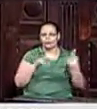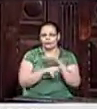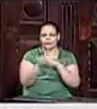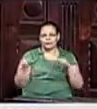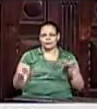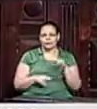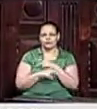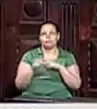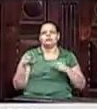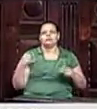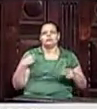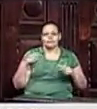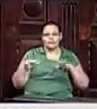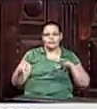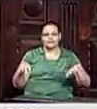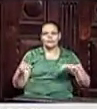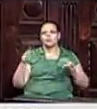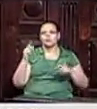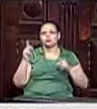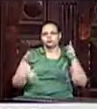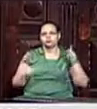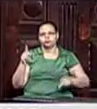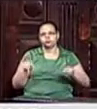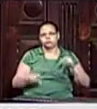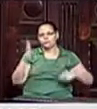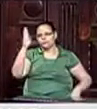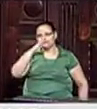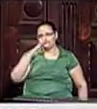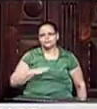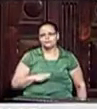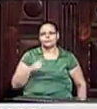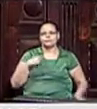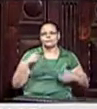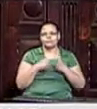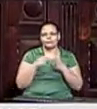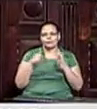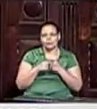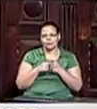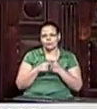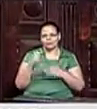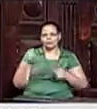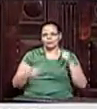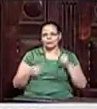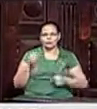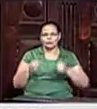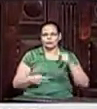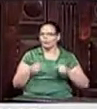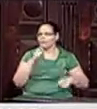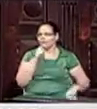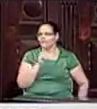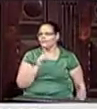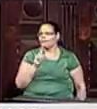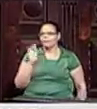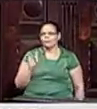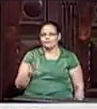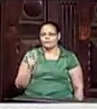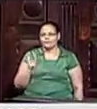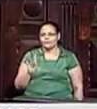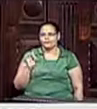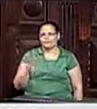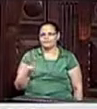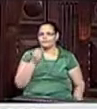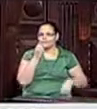entre duas parcelas do povo brasileiro e daqueles que lutam na política, que não está em jogo apenas